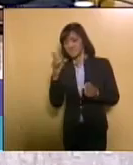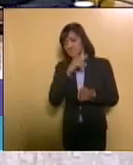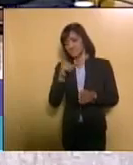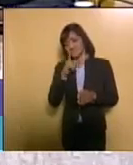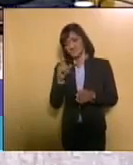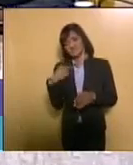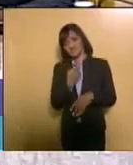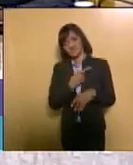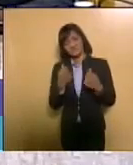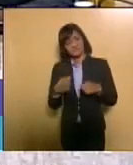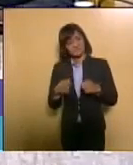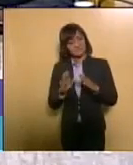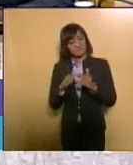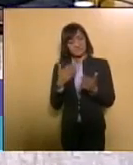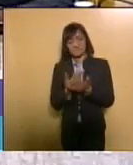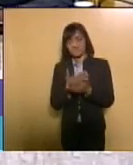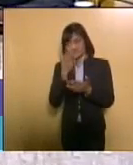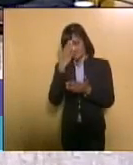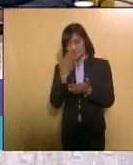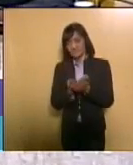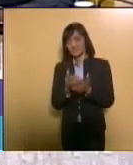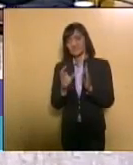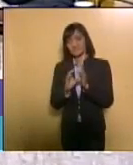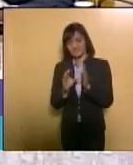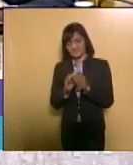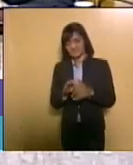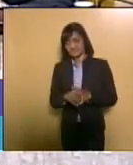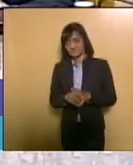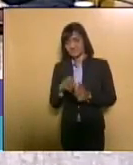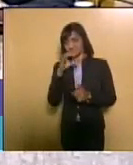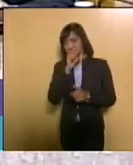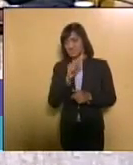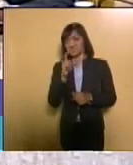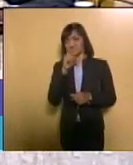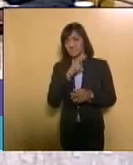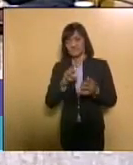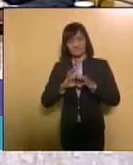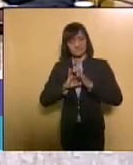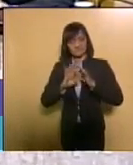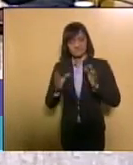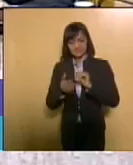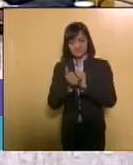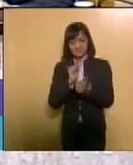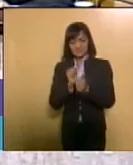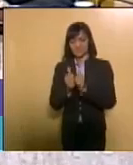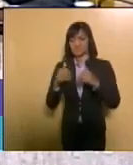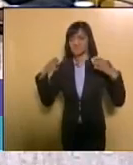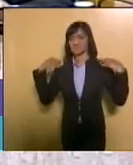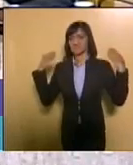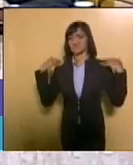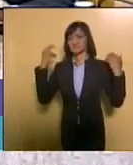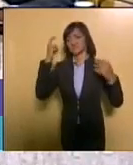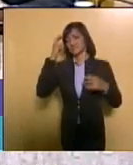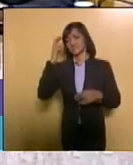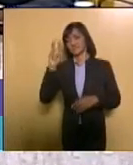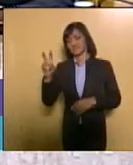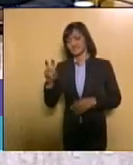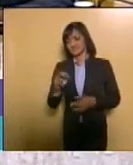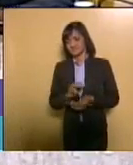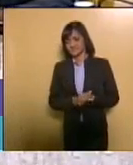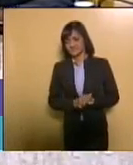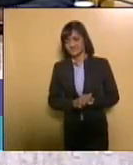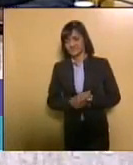precisamos abrir as escolas e confiar na comunidade para usar a escola no sábado no domingo com atividade de esporte de lazer de Cultura né